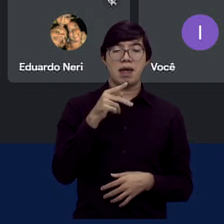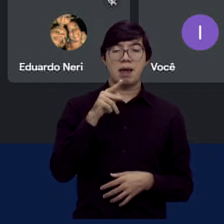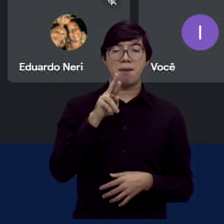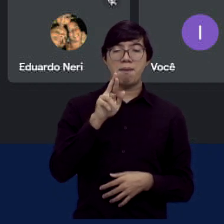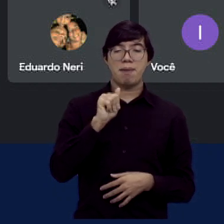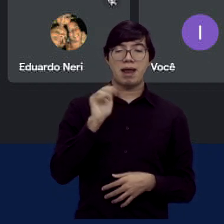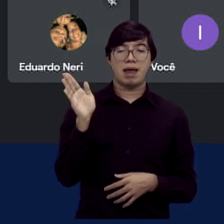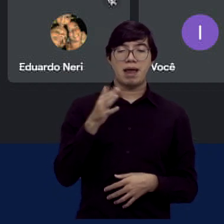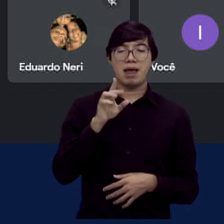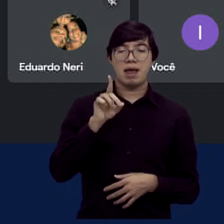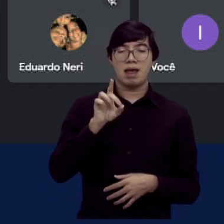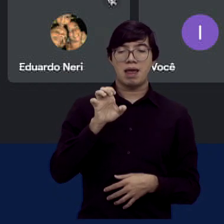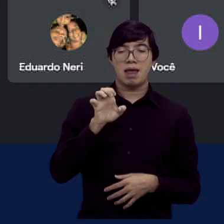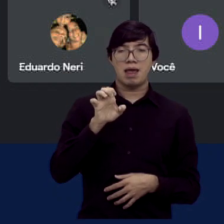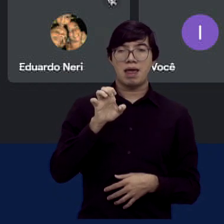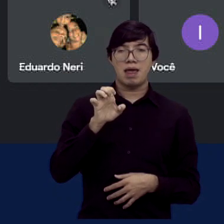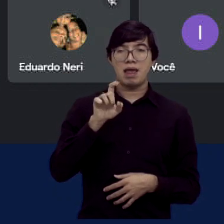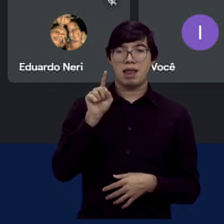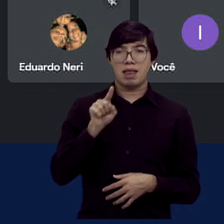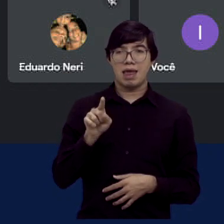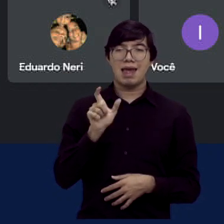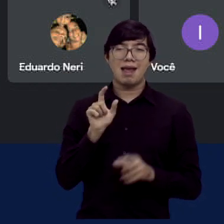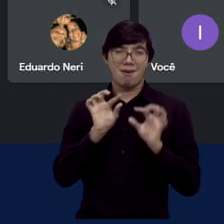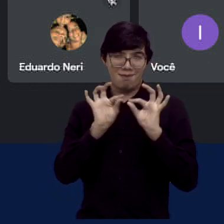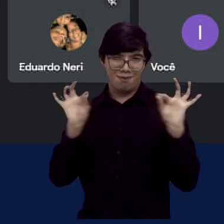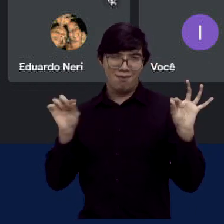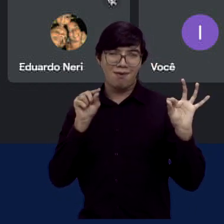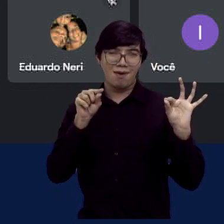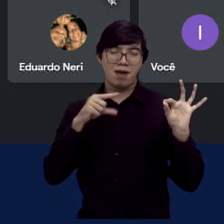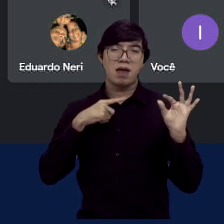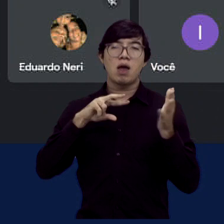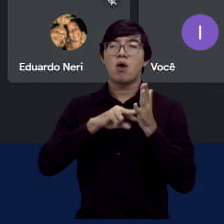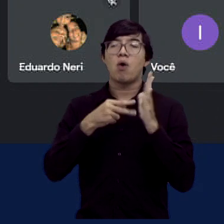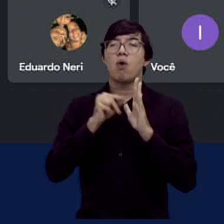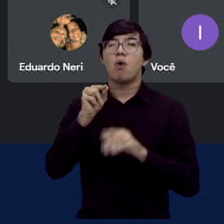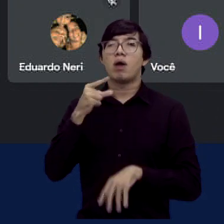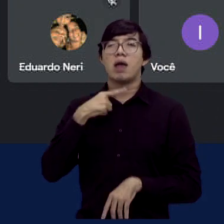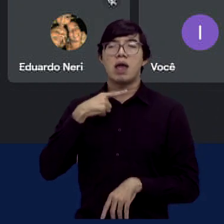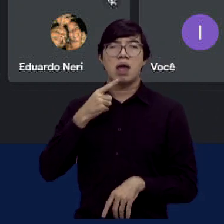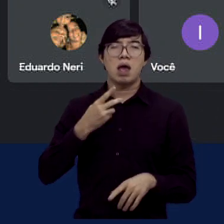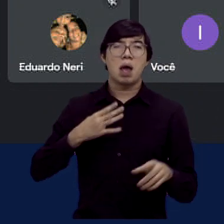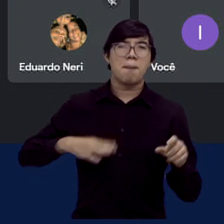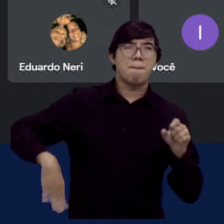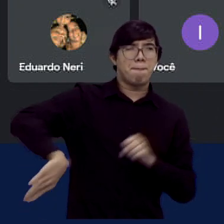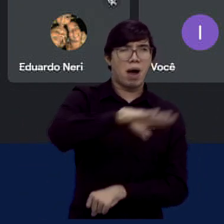golpe, sabe? Então, esse tipo de coisa, como eu fazia com que esse texto